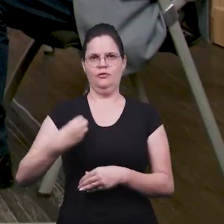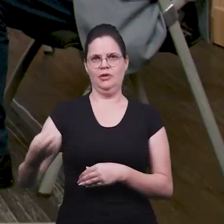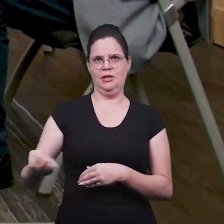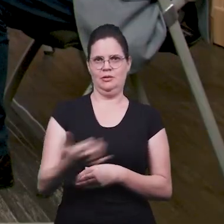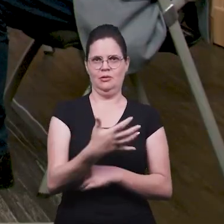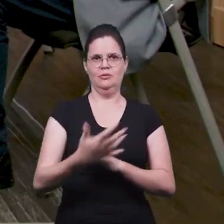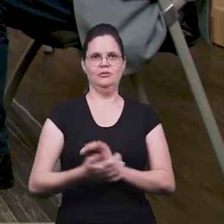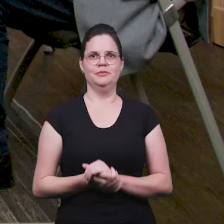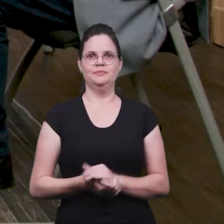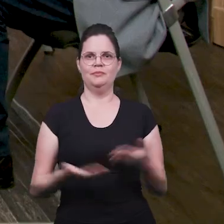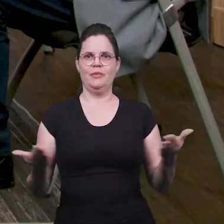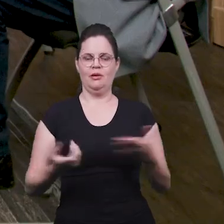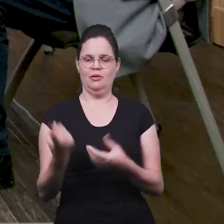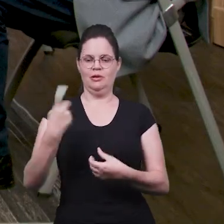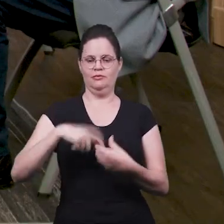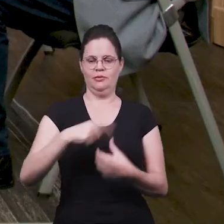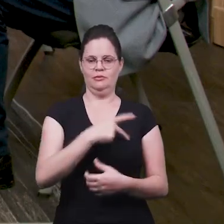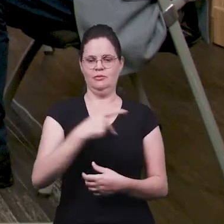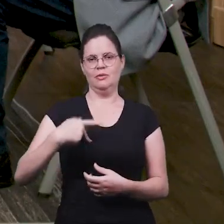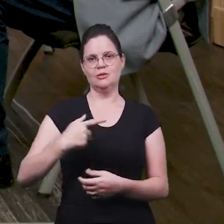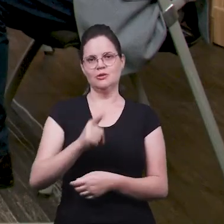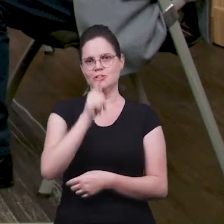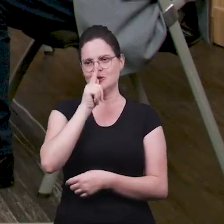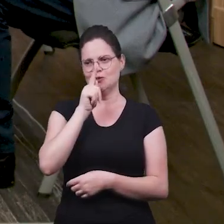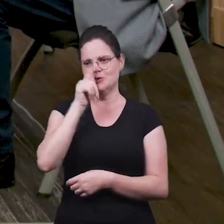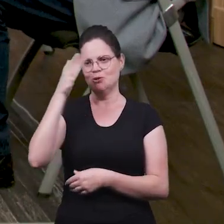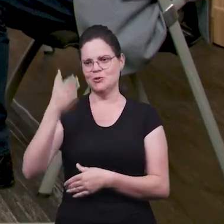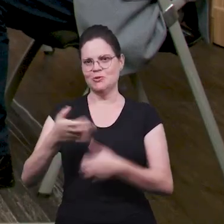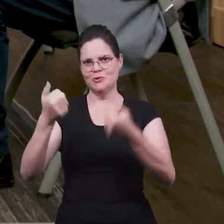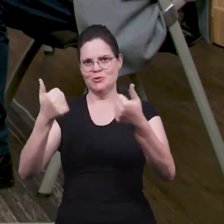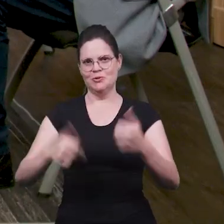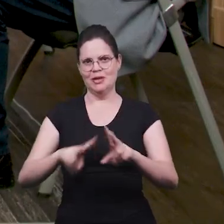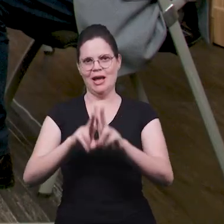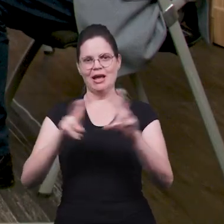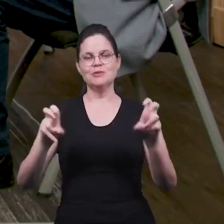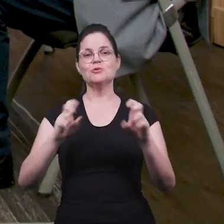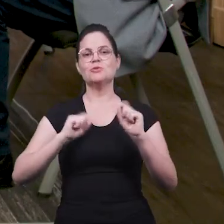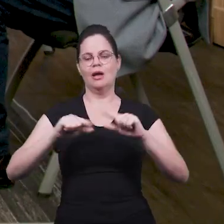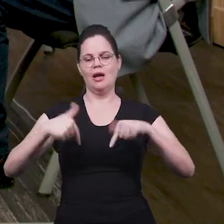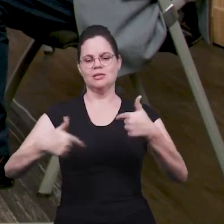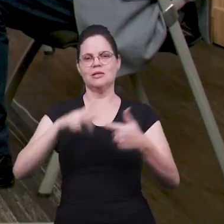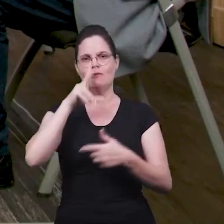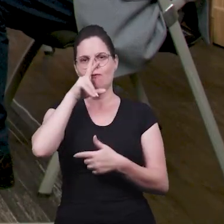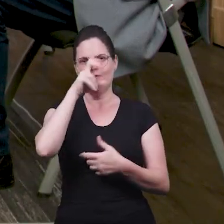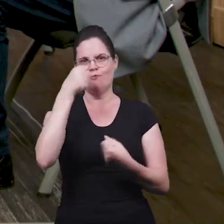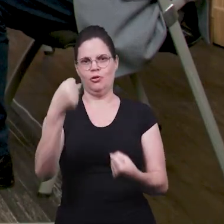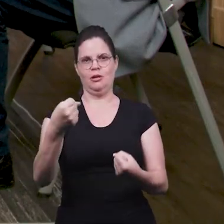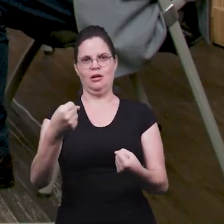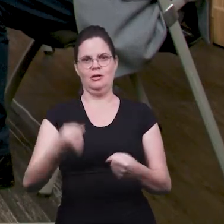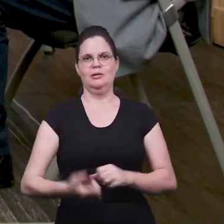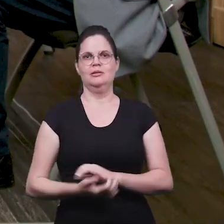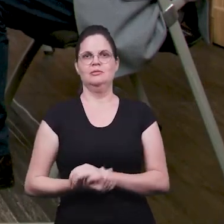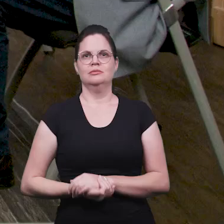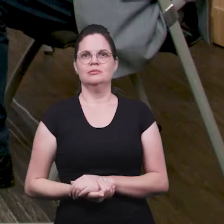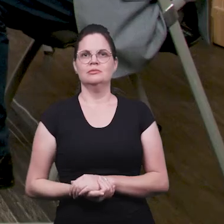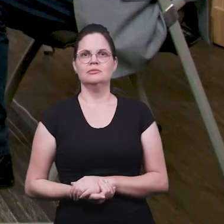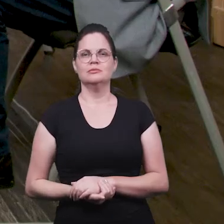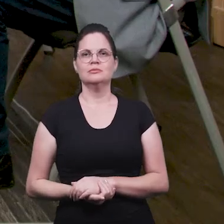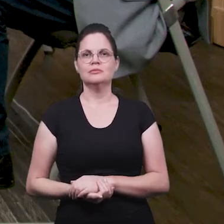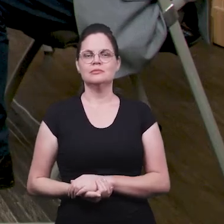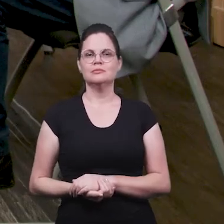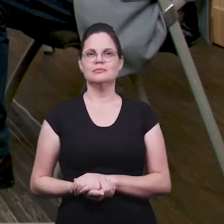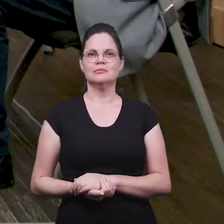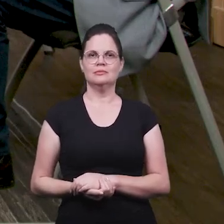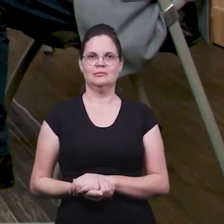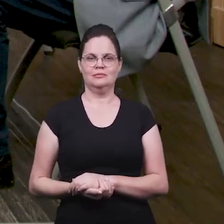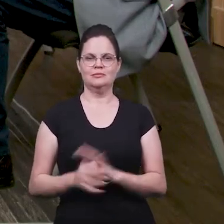Muito bem, volto agora para o pastor Gilson Souza para falar sobre o espírito de fortaleza. Muito bem, pastor Josias.